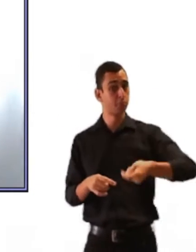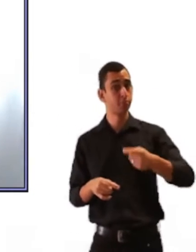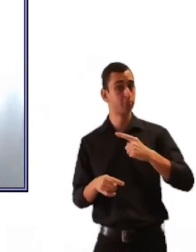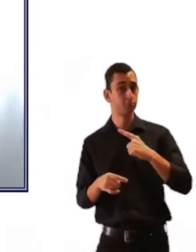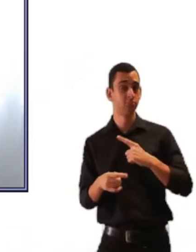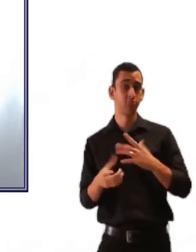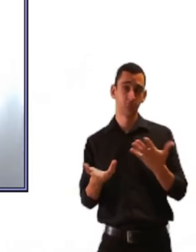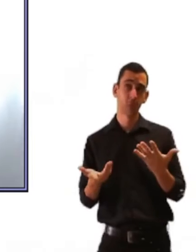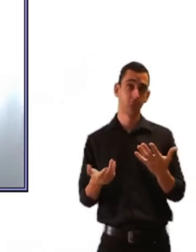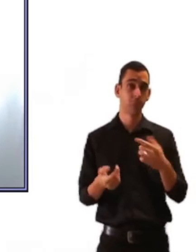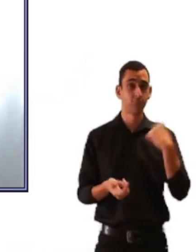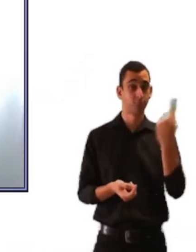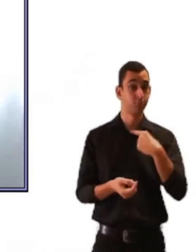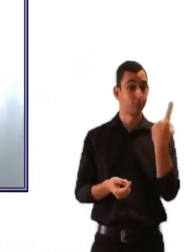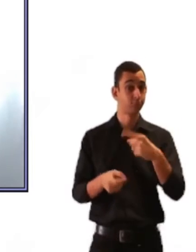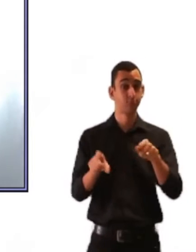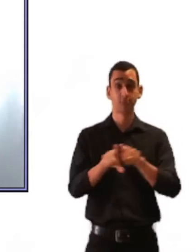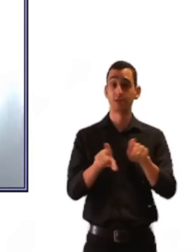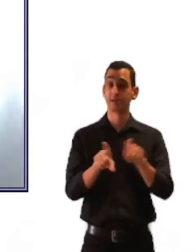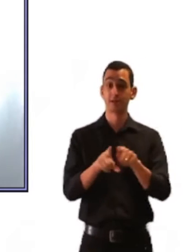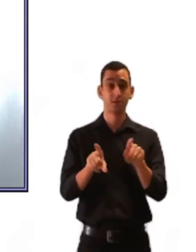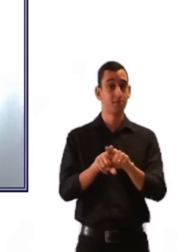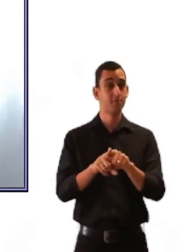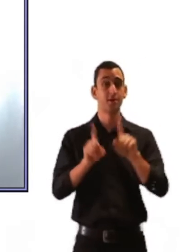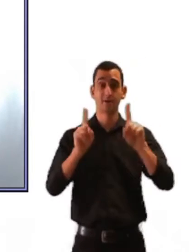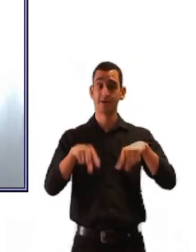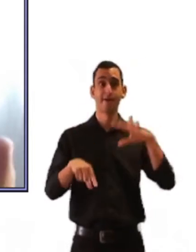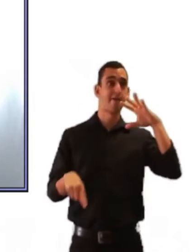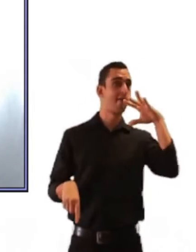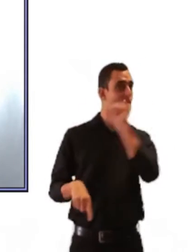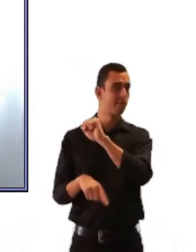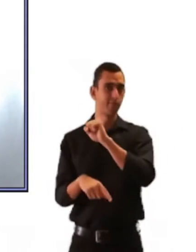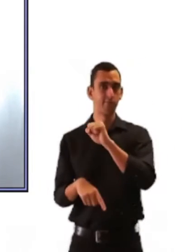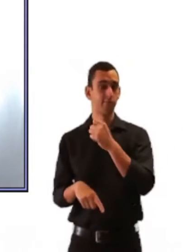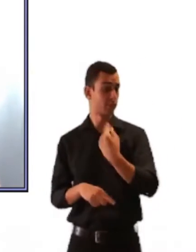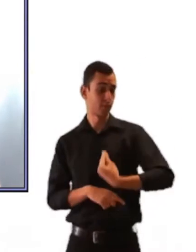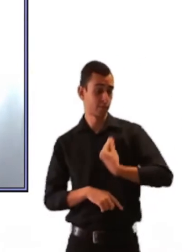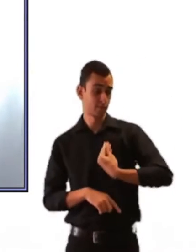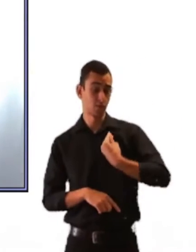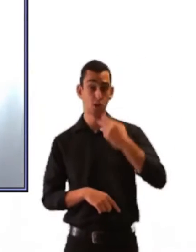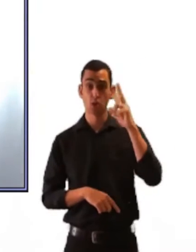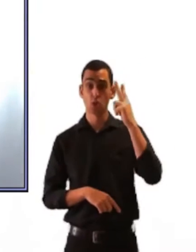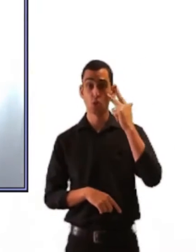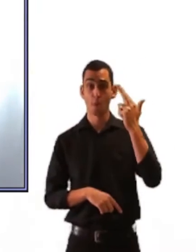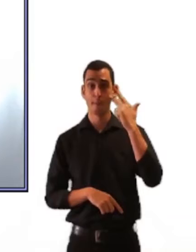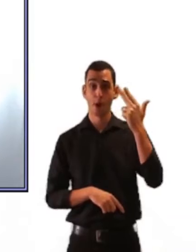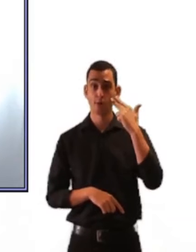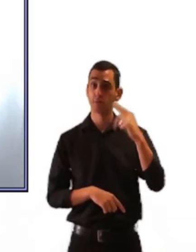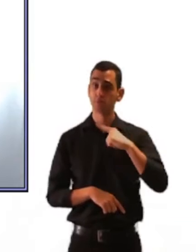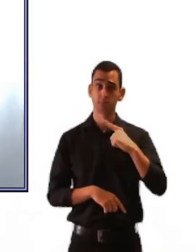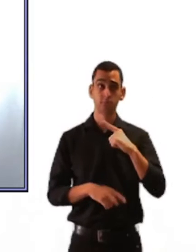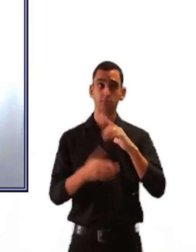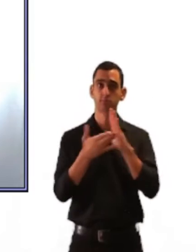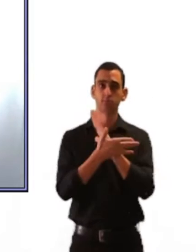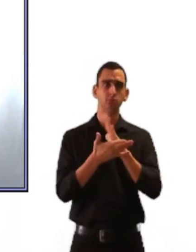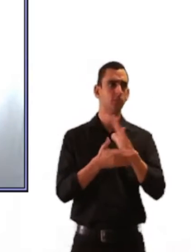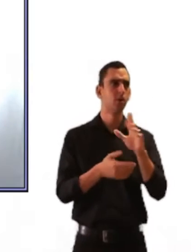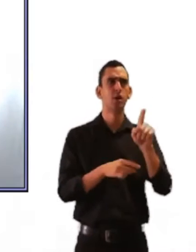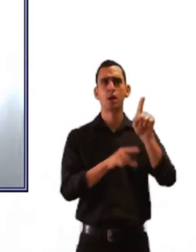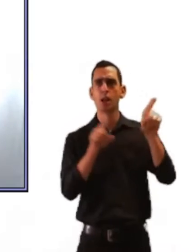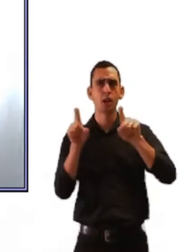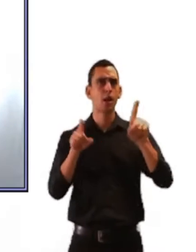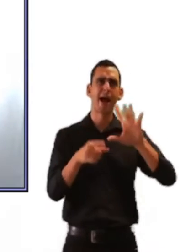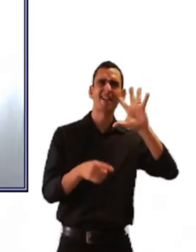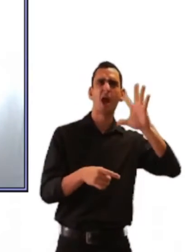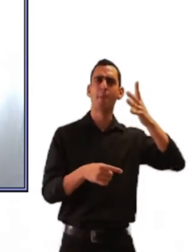das nossas decisões são tomadas de forma intuitiva, de forma rápida. É essa a primeira forma de pensar.